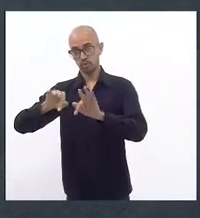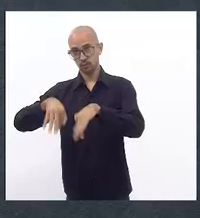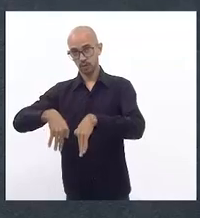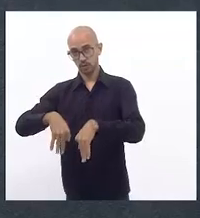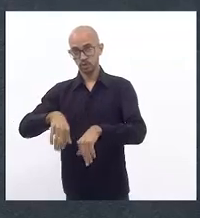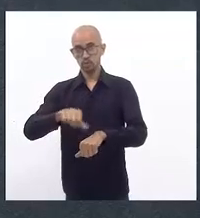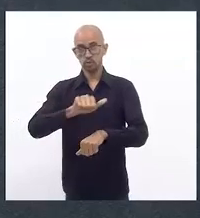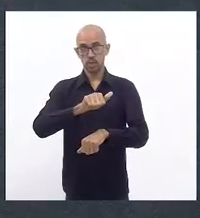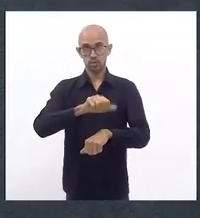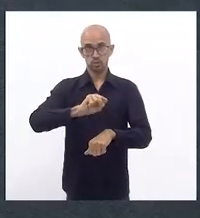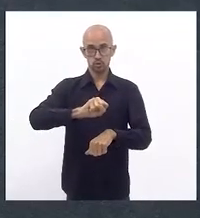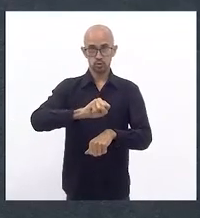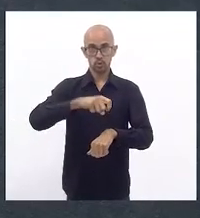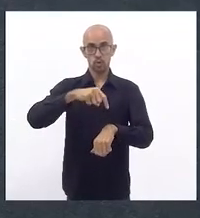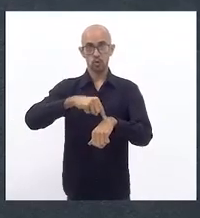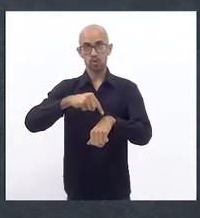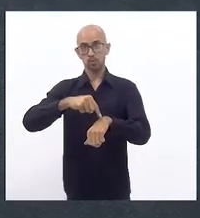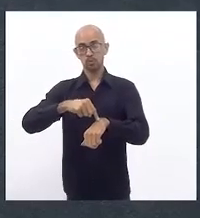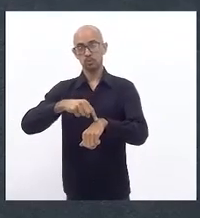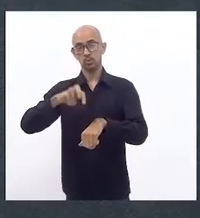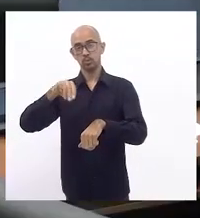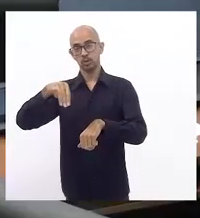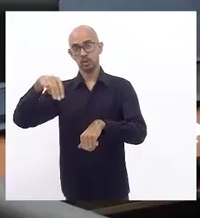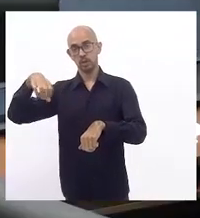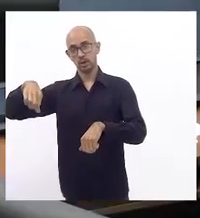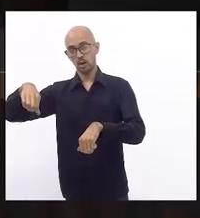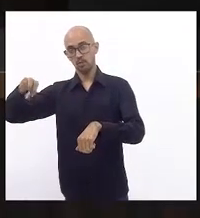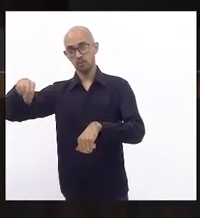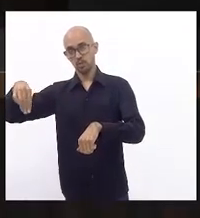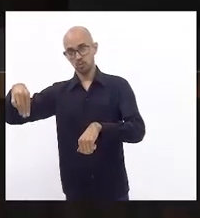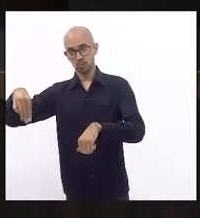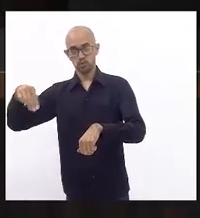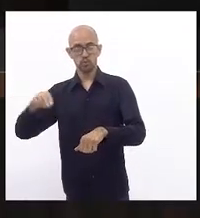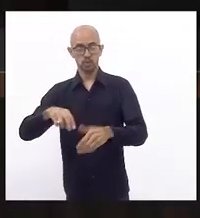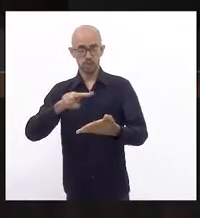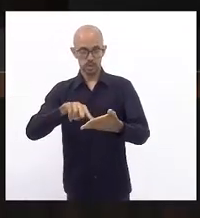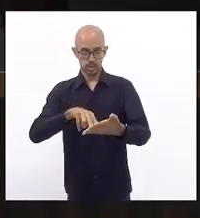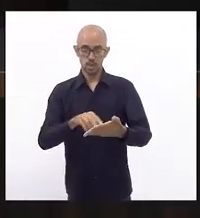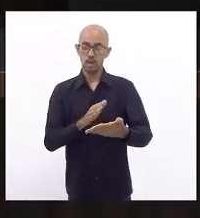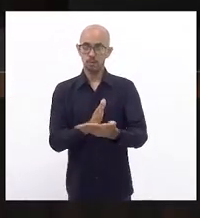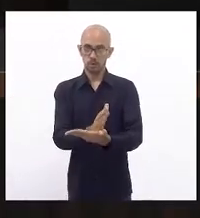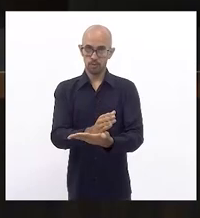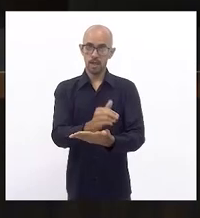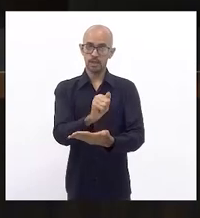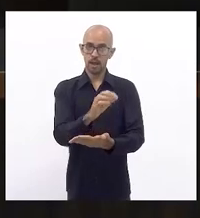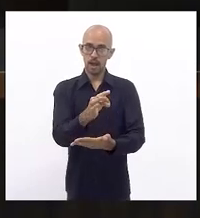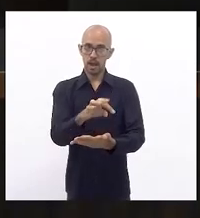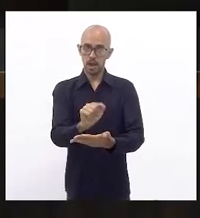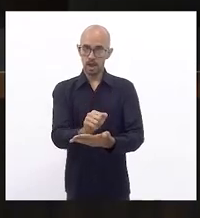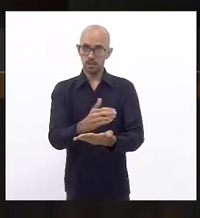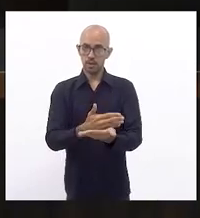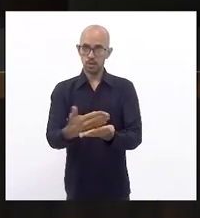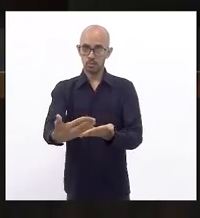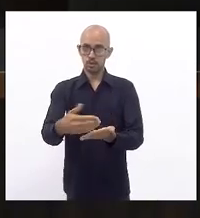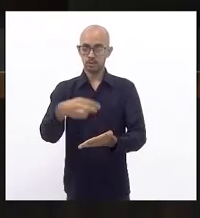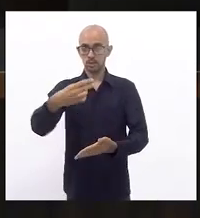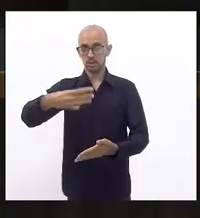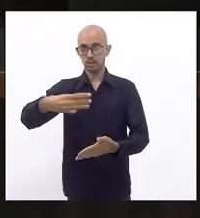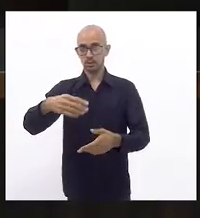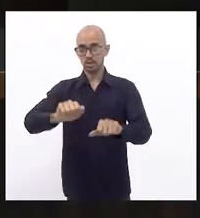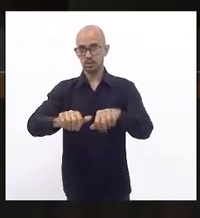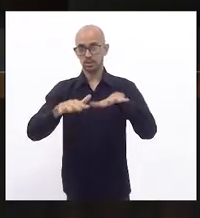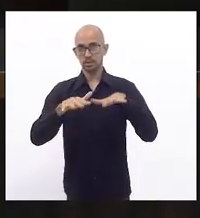às 18 horas e 39 minutos. Lida e aprovada atas, passa-se a terceira sessão extraordinária do